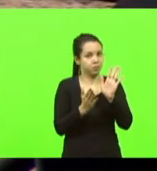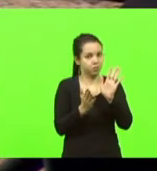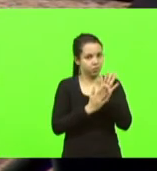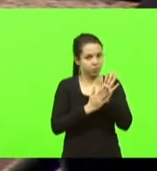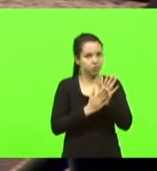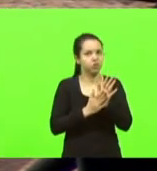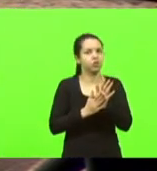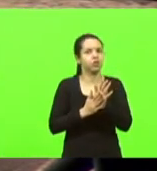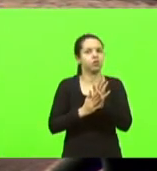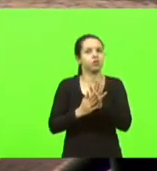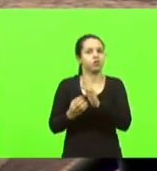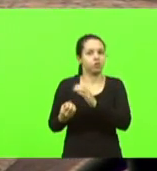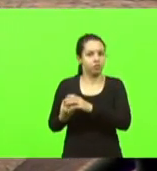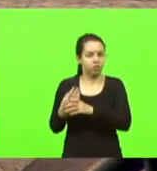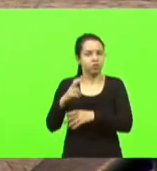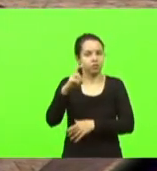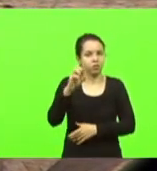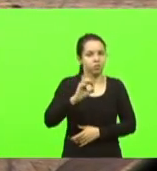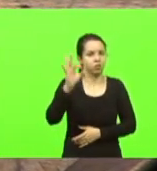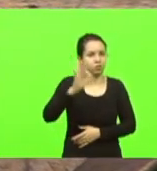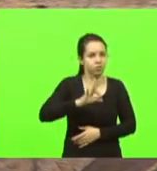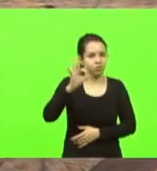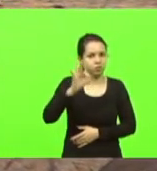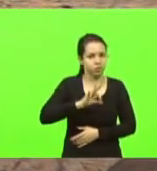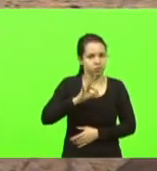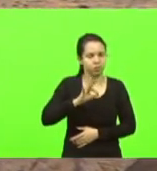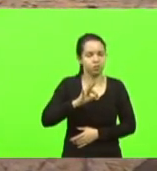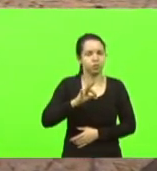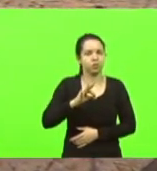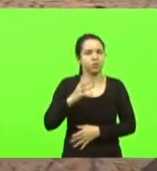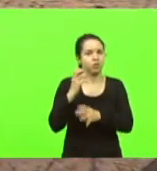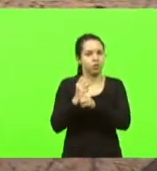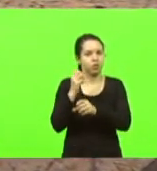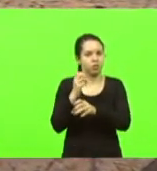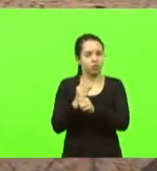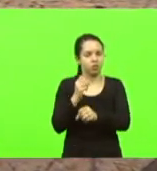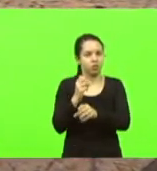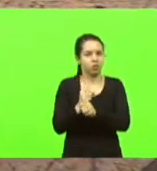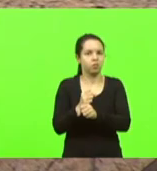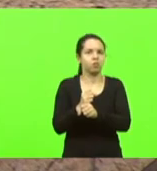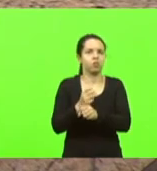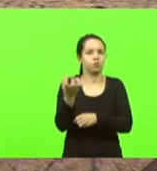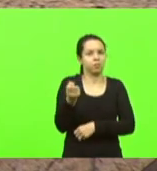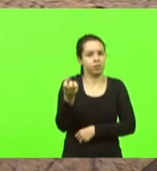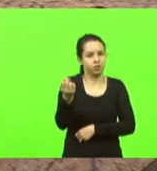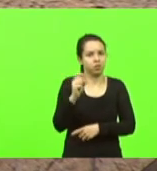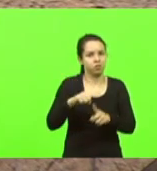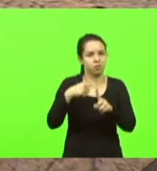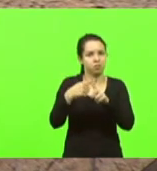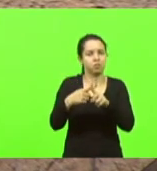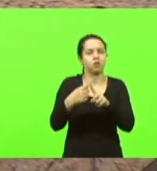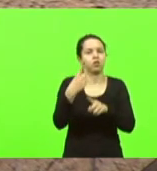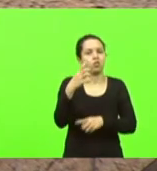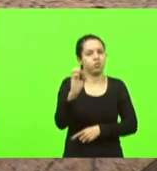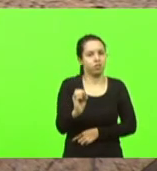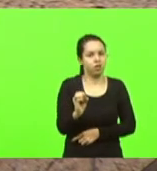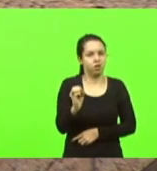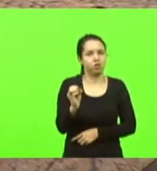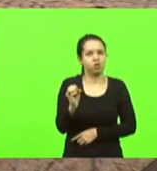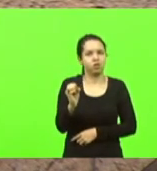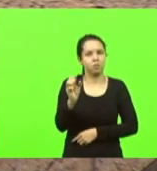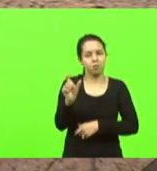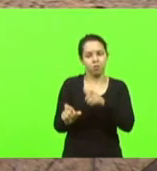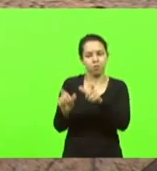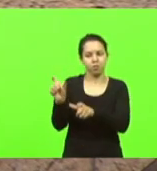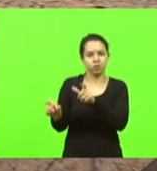de cinquenta por cento do cálculo de pensão mais 10 por dependente é